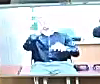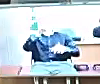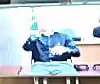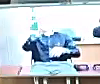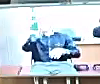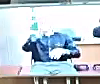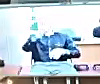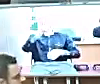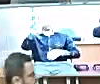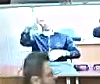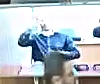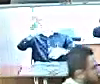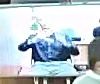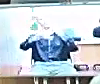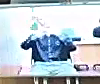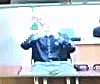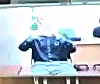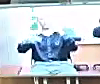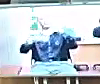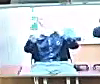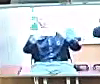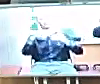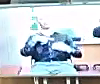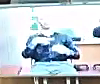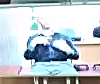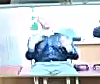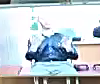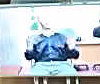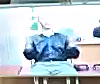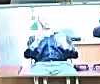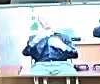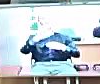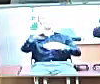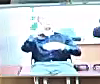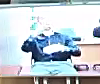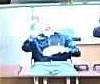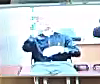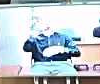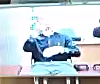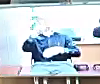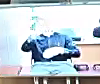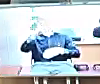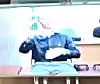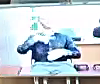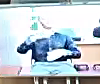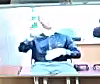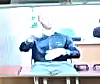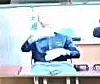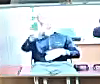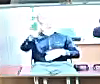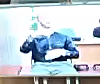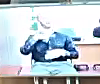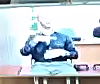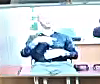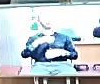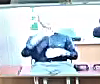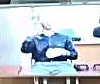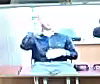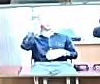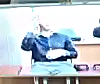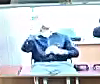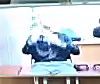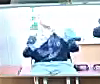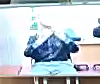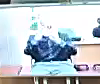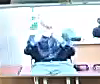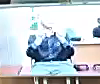para a sua implementação então acredito que agora é só a partir de 2019 que a gente vai ter vai tratar isso acredito que é